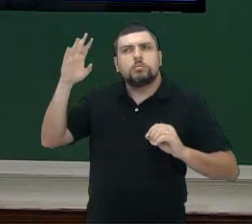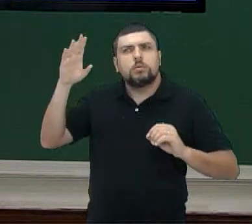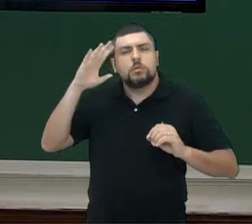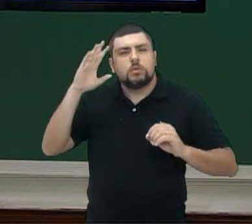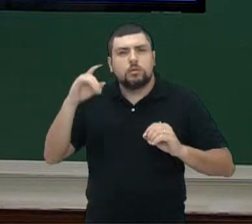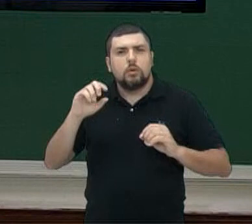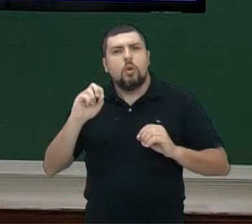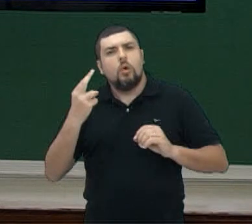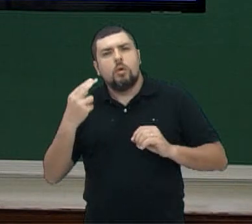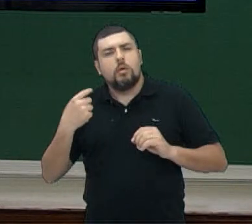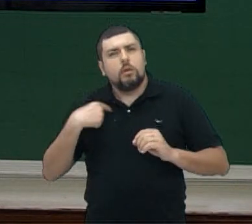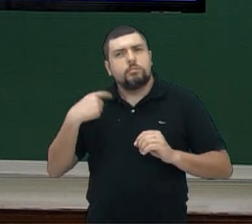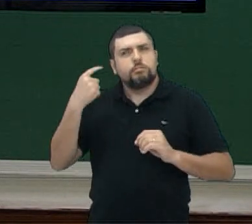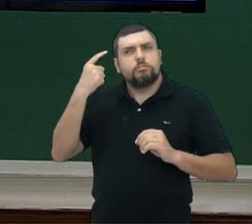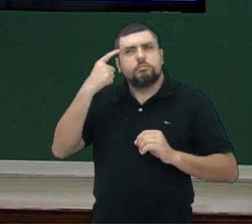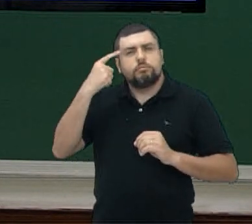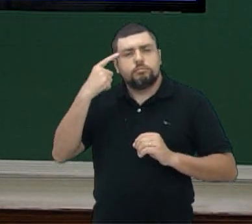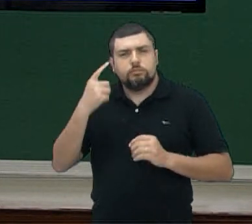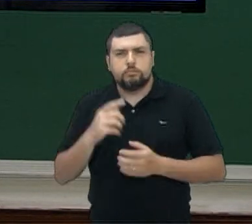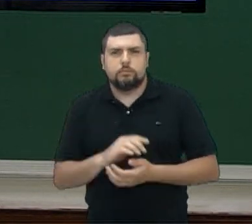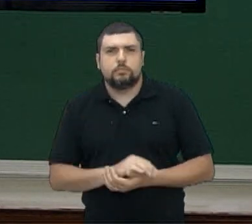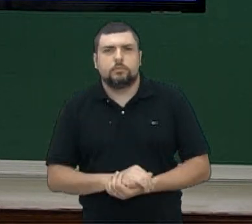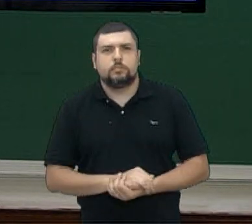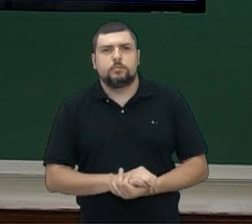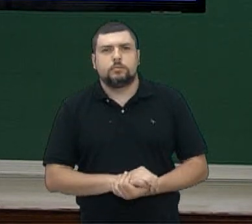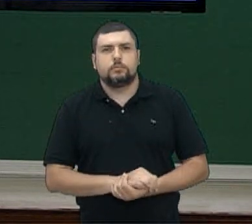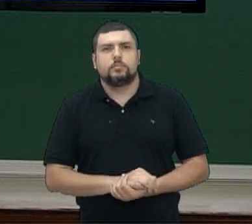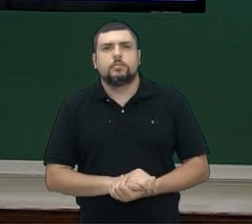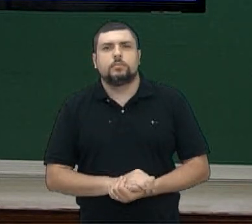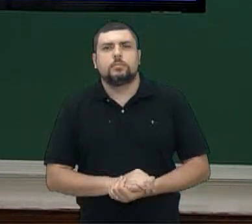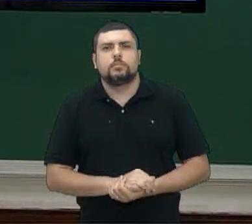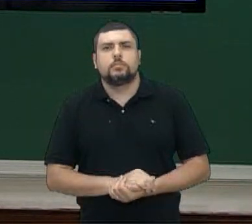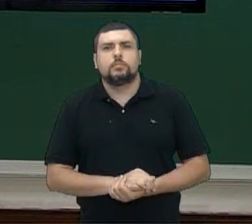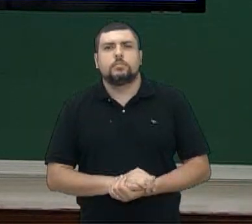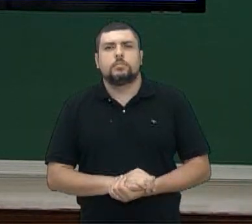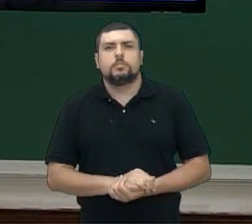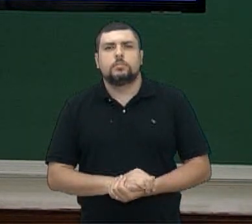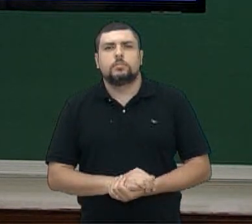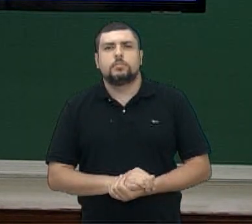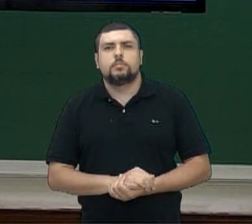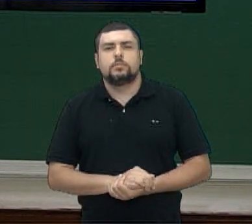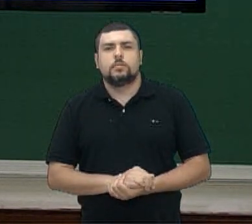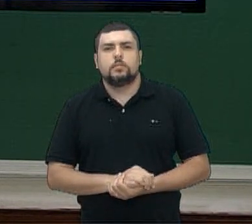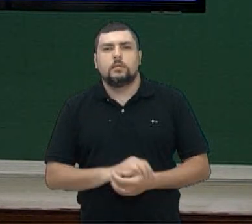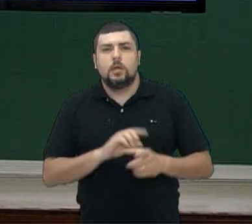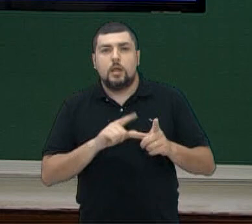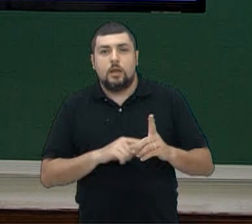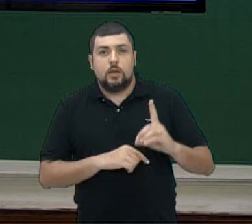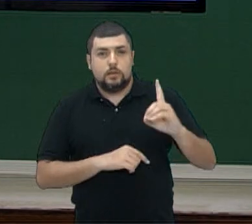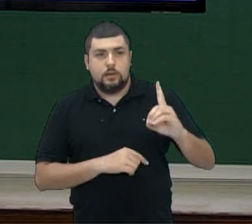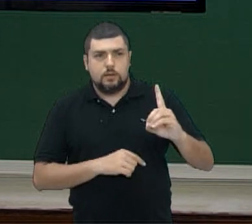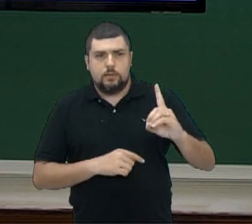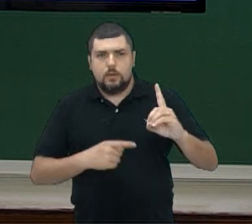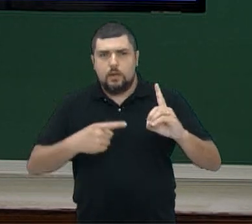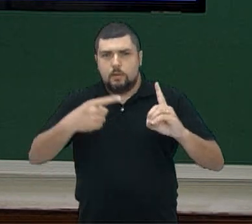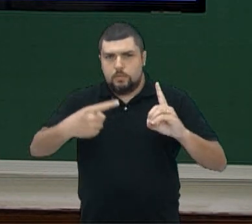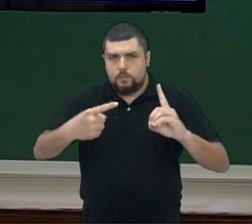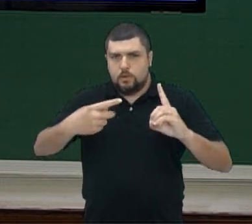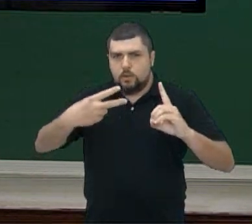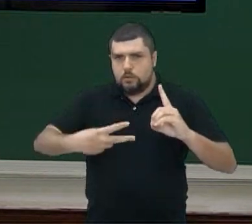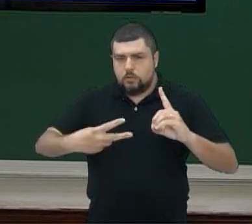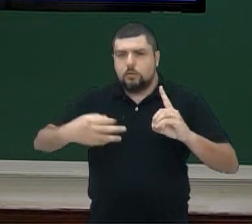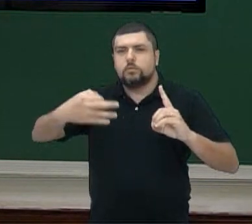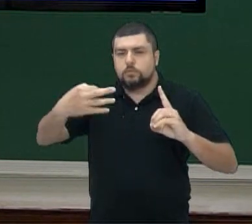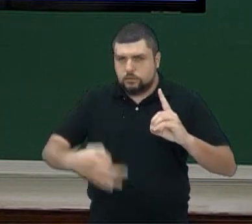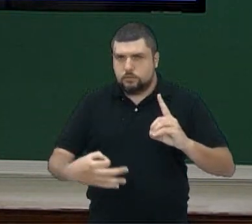pensando. Sure, of course, absolutely. Aqui na letra D, as duas estão valendo. A expressão